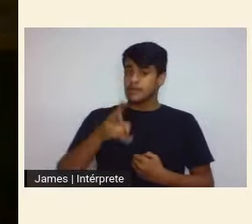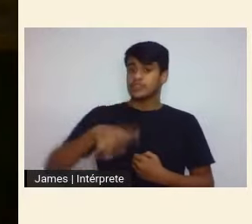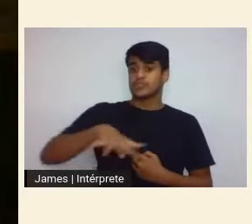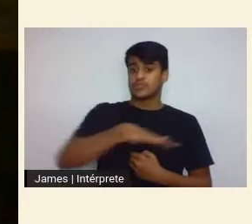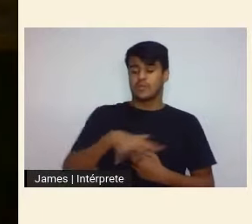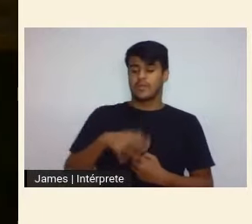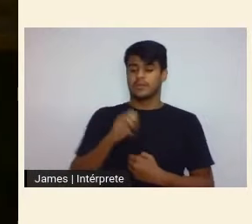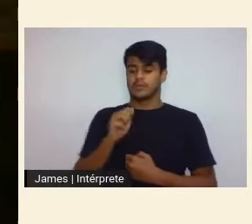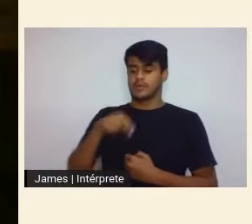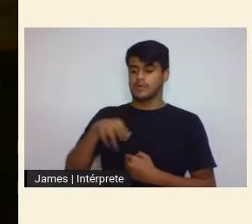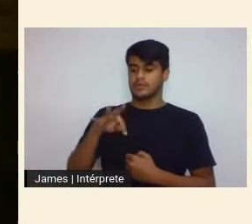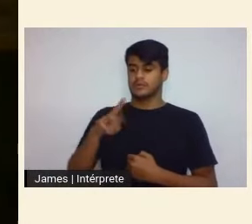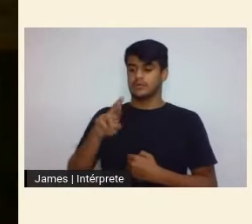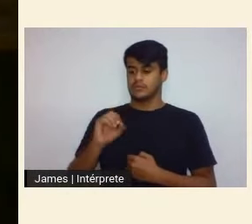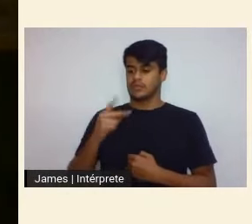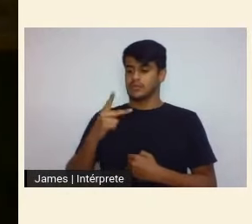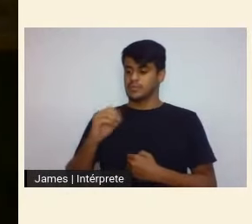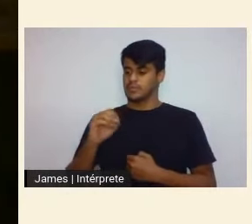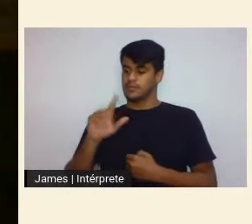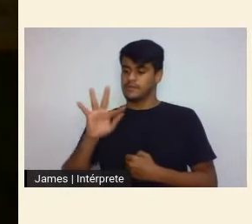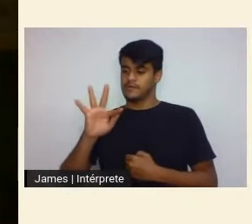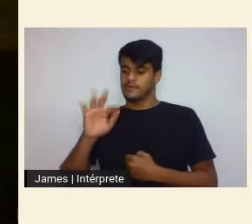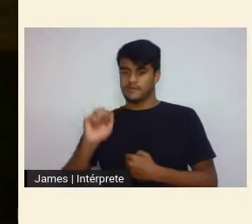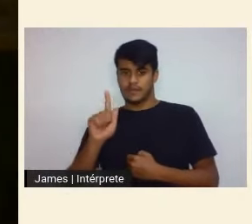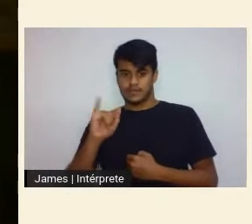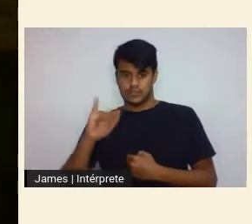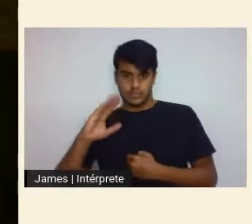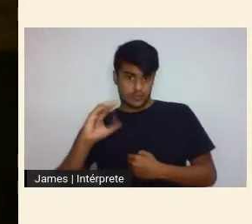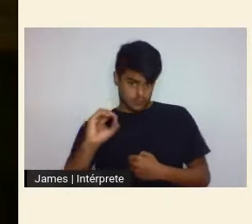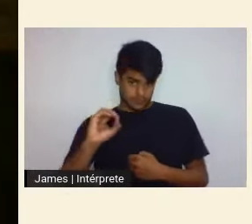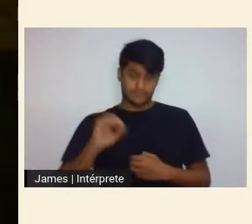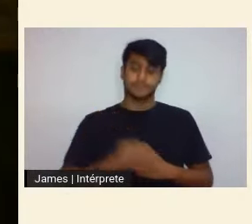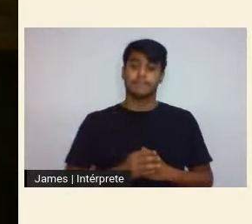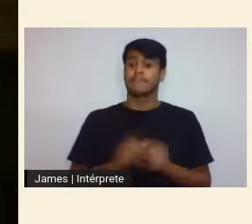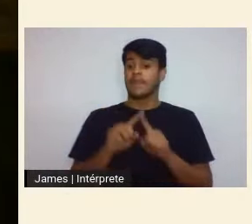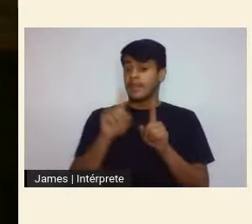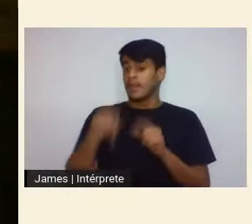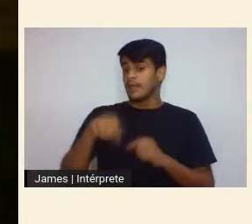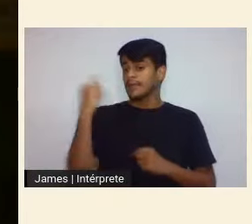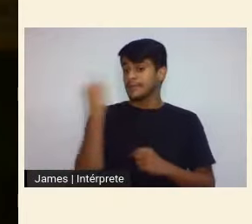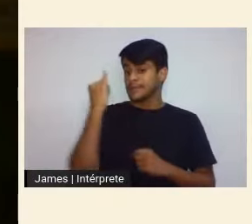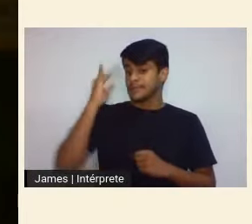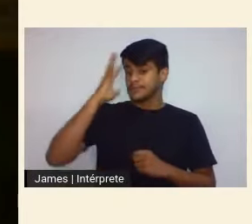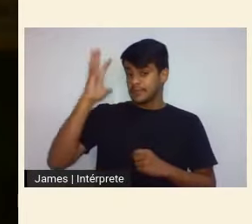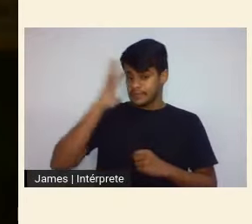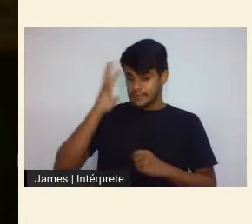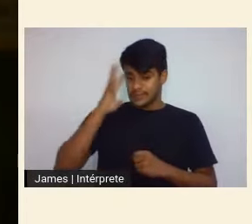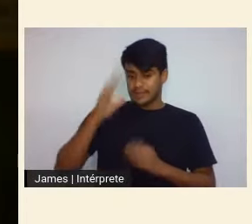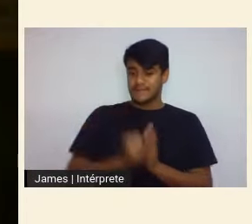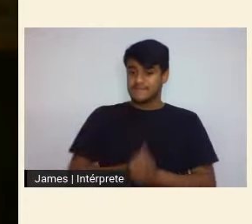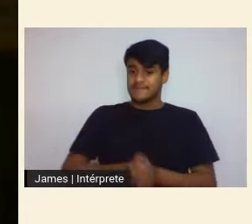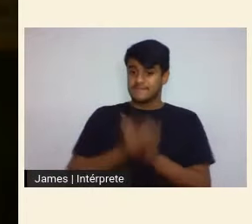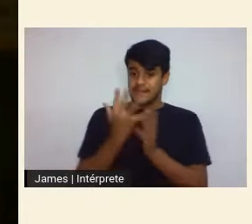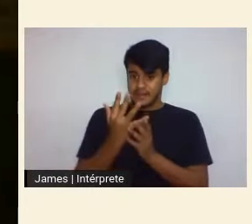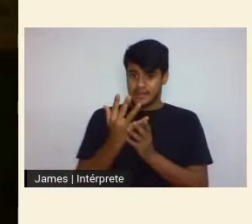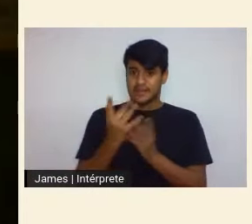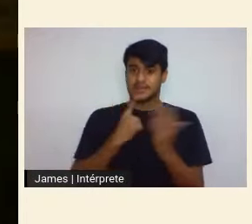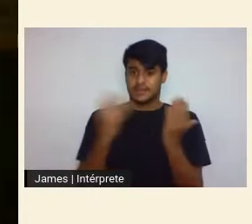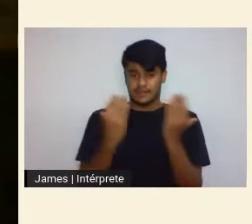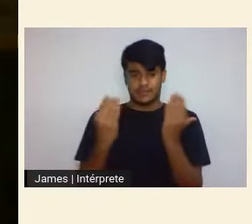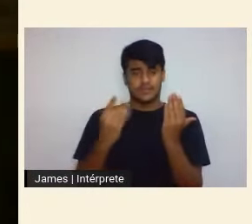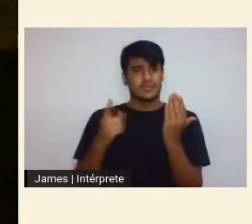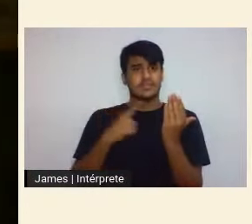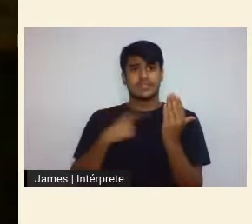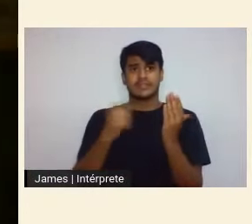antropofágico. Importante refletir que as várias edições do livro foram constantemente pontuadas